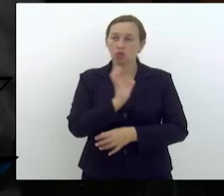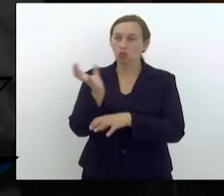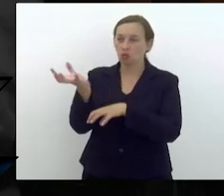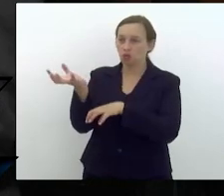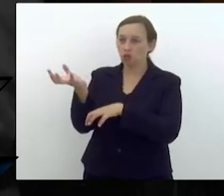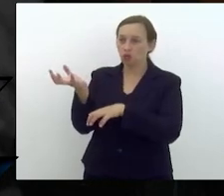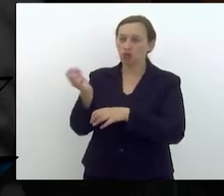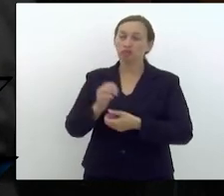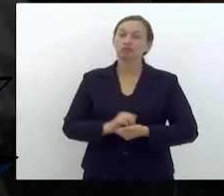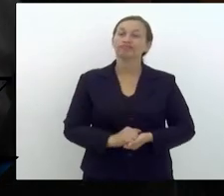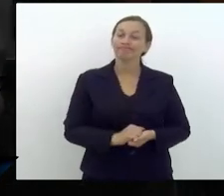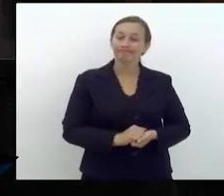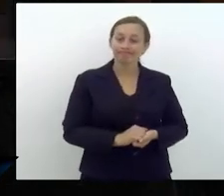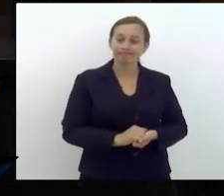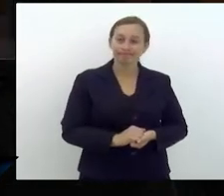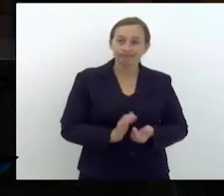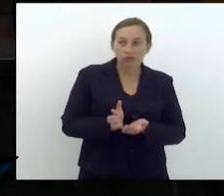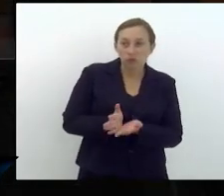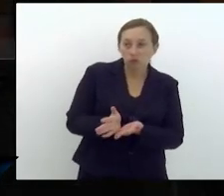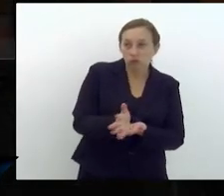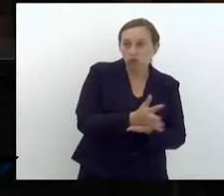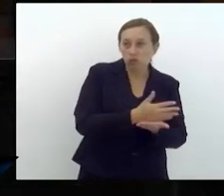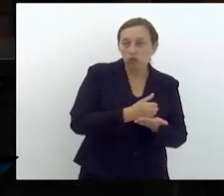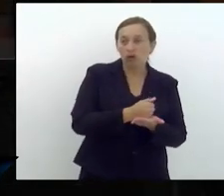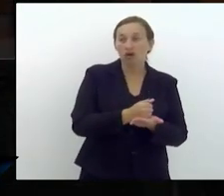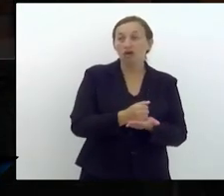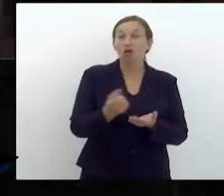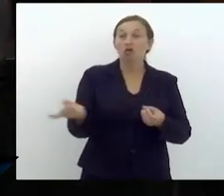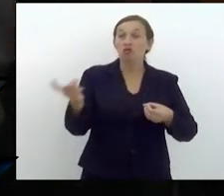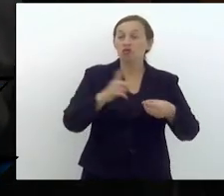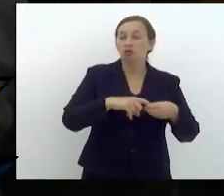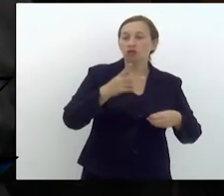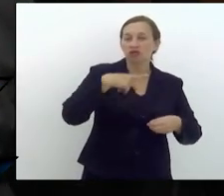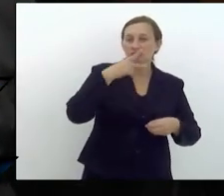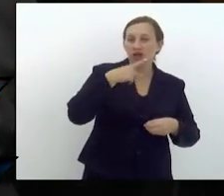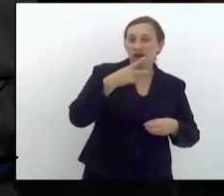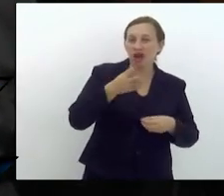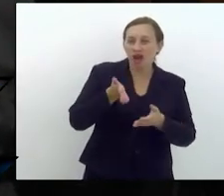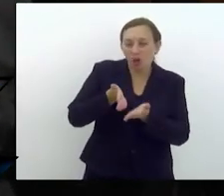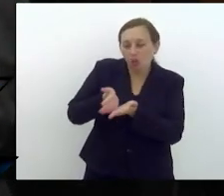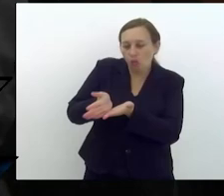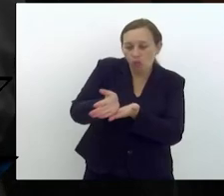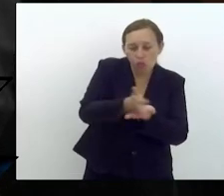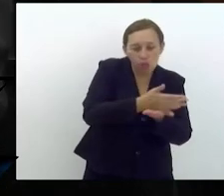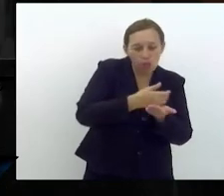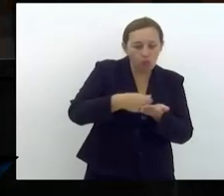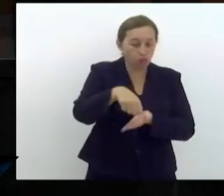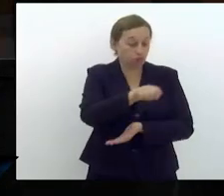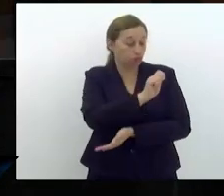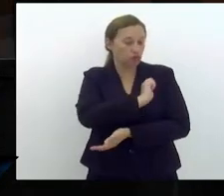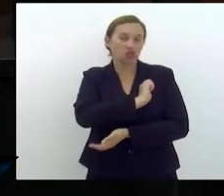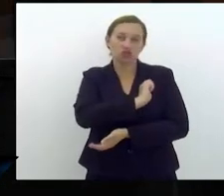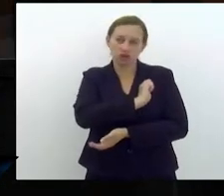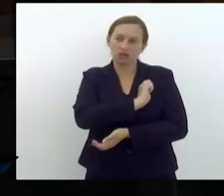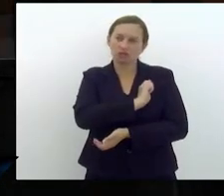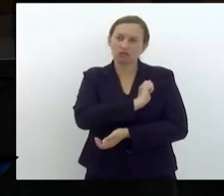Nacional e volta a dizer Este acabou o SUS fiscal